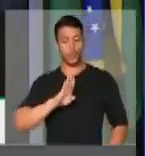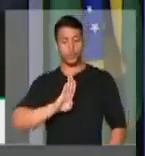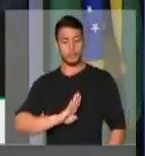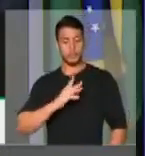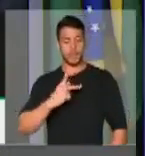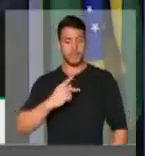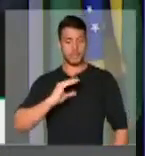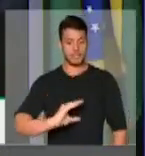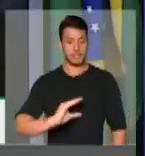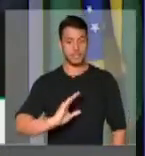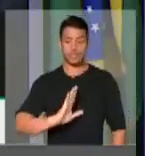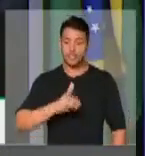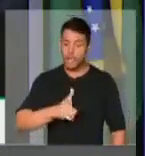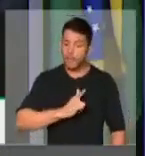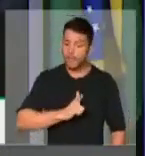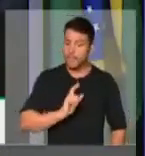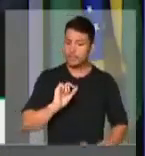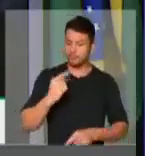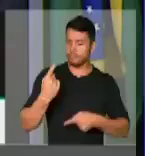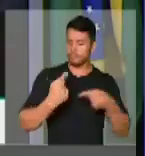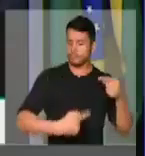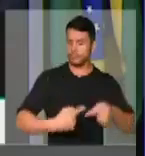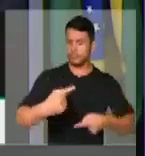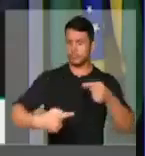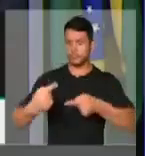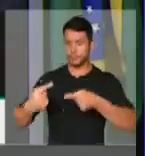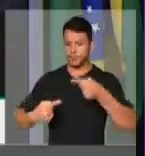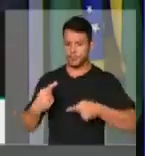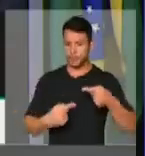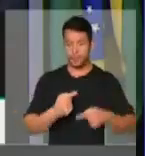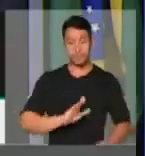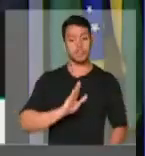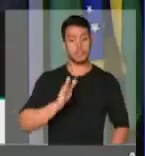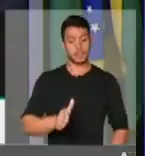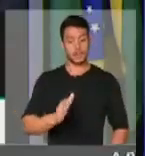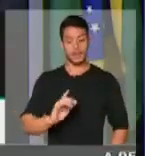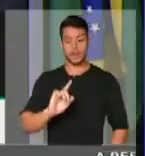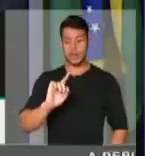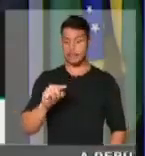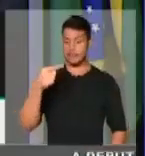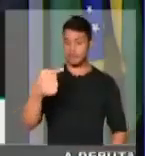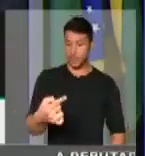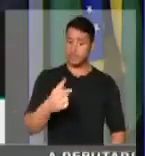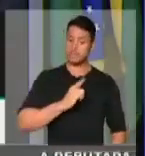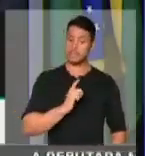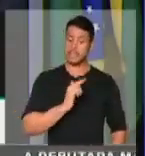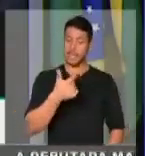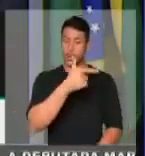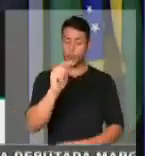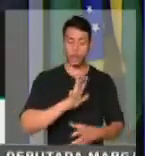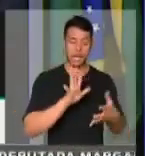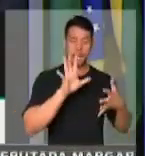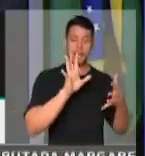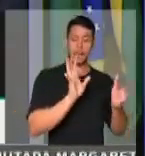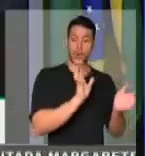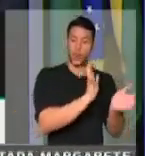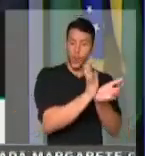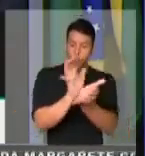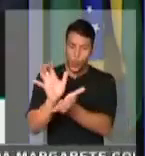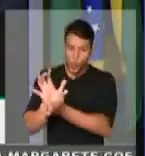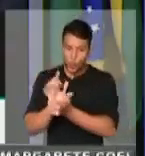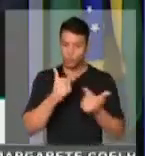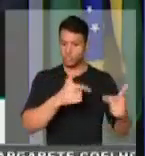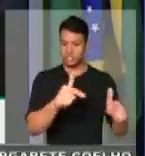BPC já estão provocando um intenso debate. A partir de agora virá a pressão das diversas categorias. Conciliar